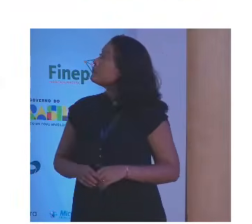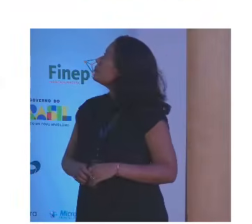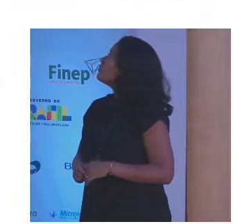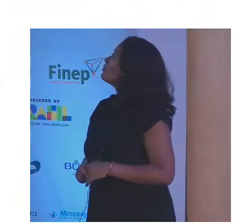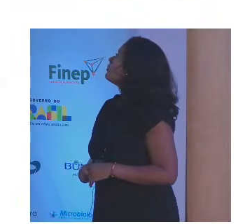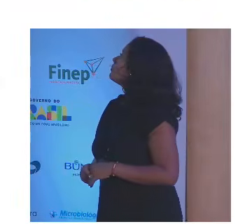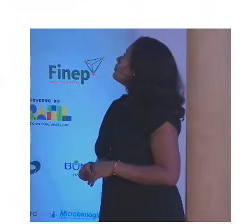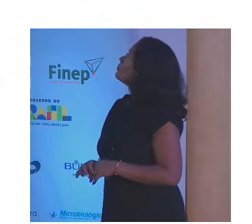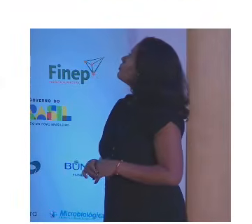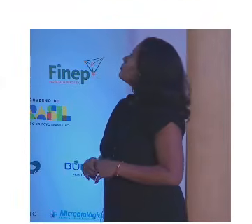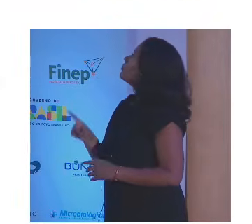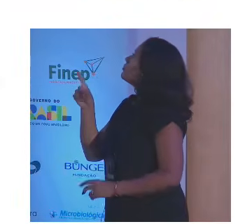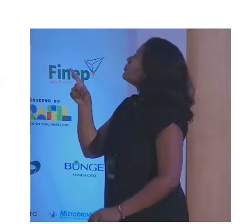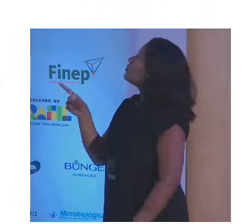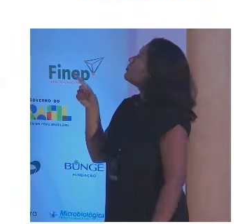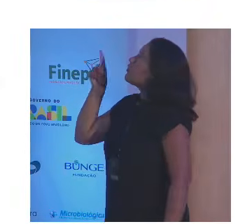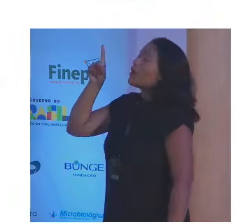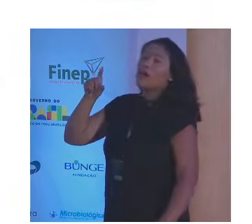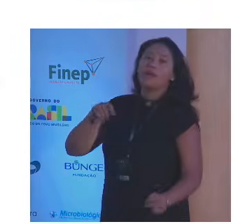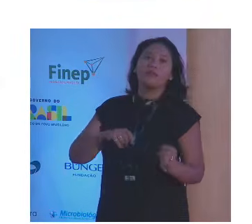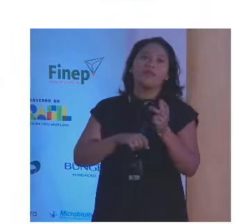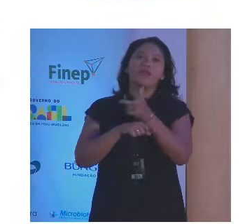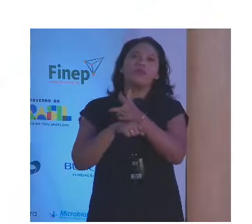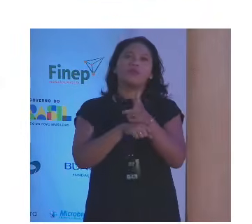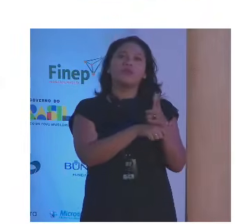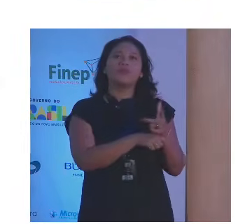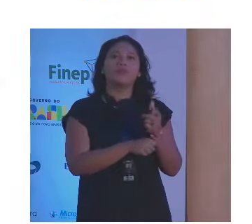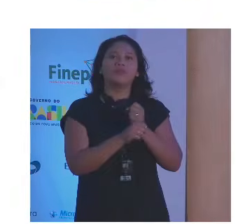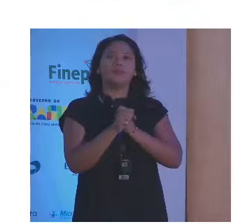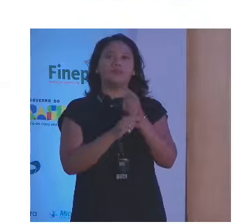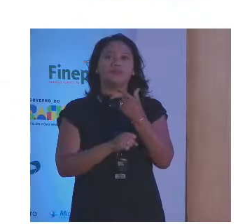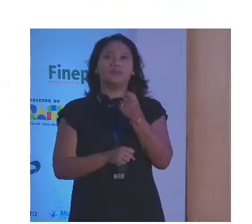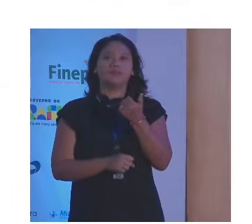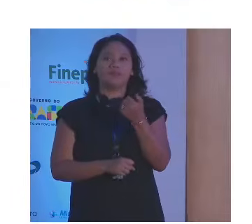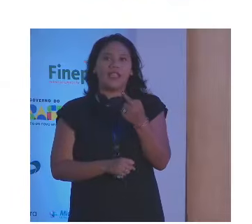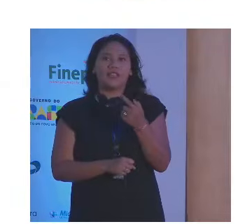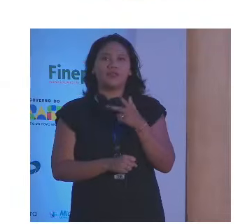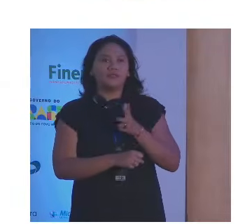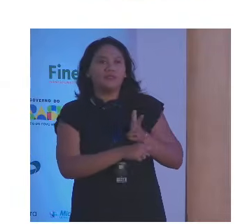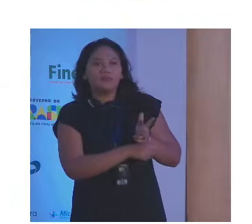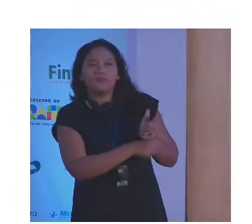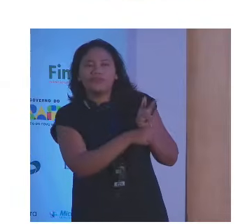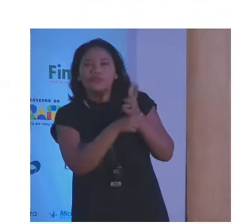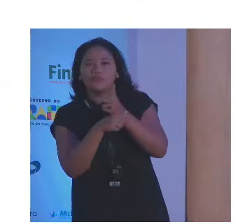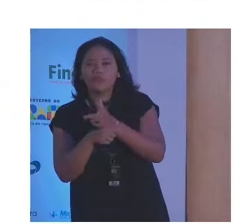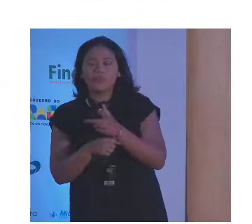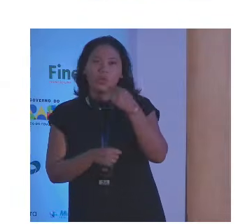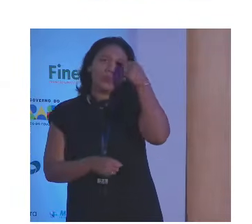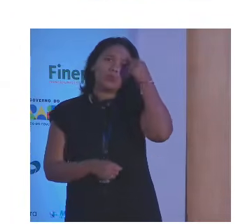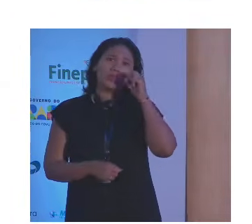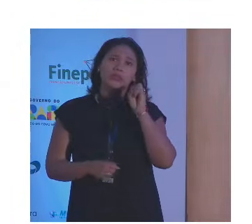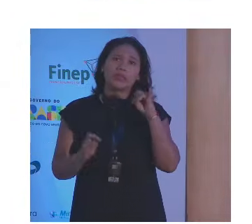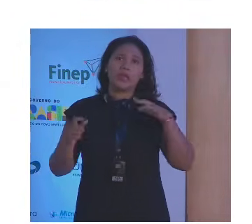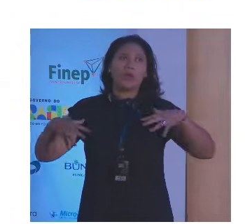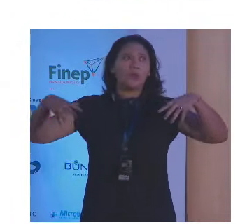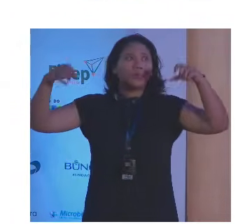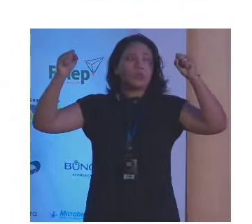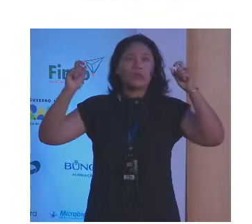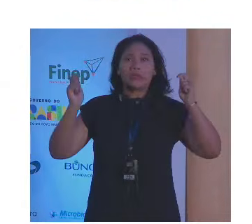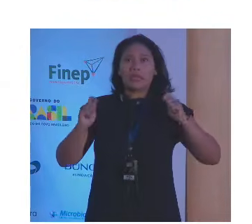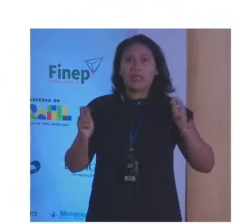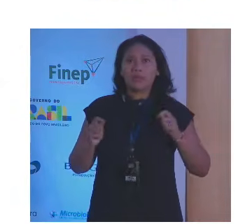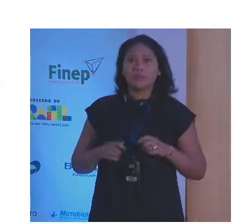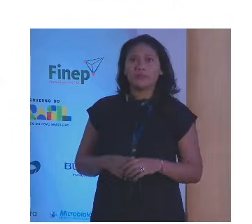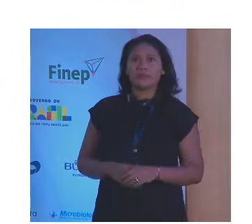Eu coloquei aqui um pequeno vídeo também, que foi obtido em 2017, numa expedição. Não sei se talvez pudesse apagar a